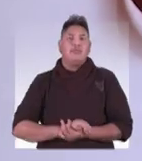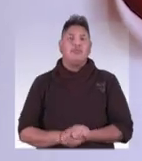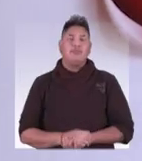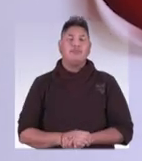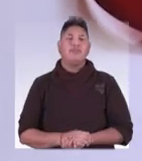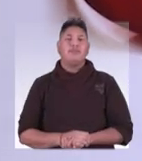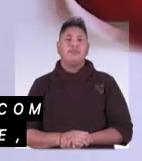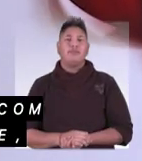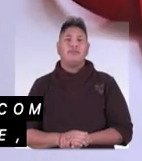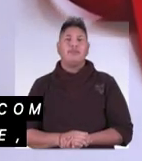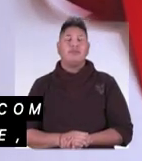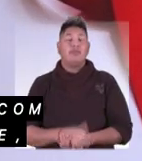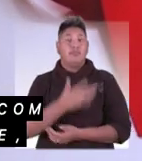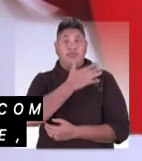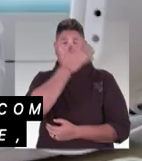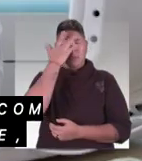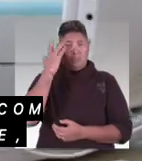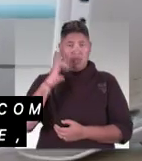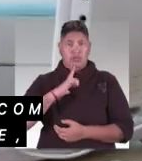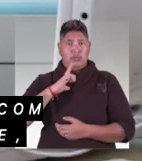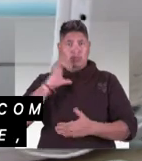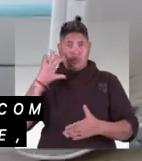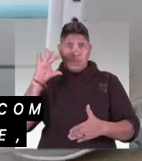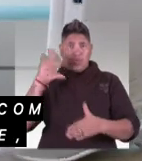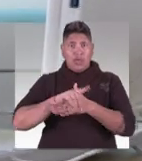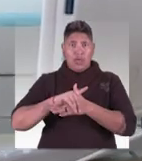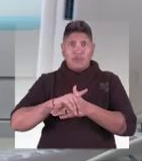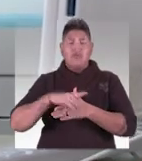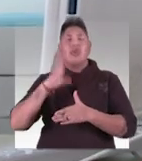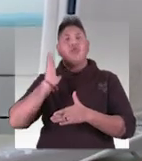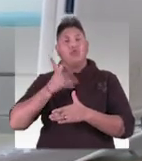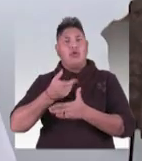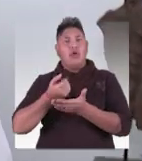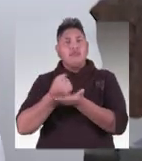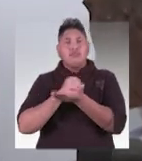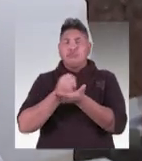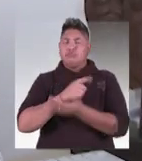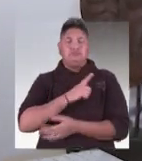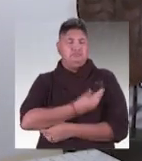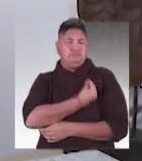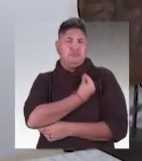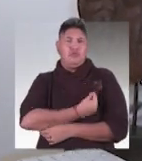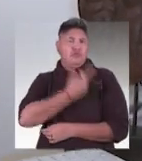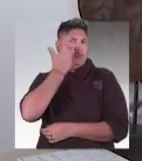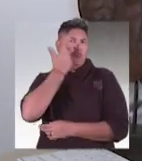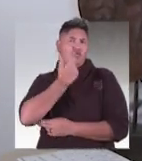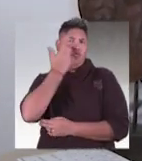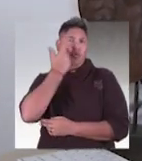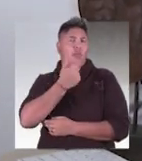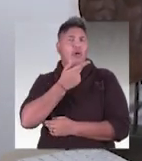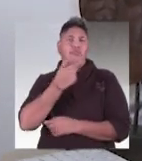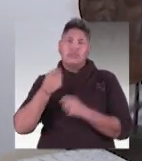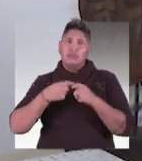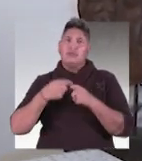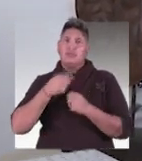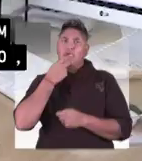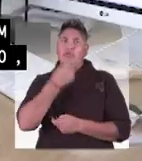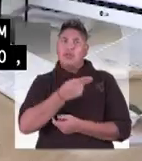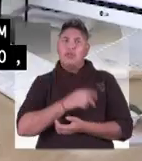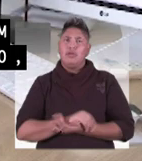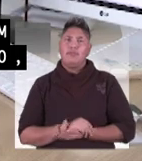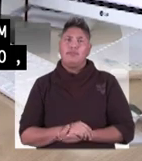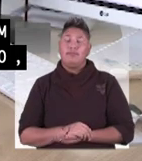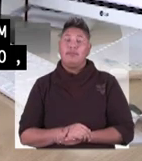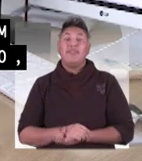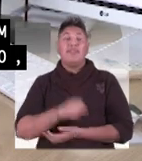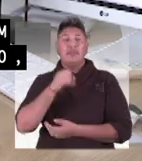discriminatórias. Pessoas com HIV sob controle podem levar uma vida normal, é o que reforça esta médica. Se